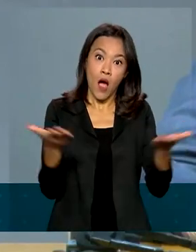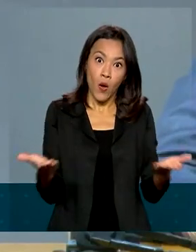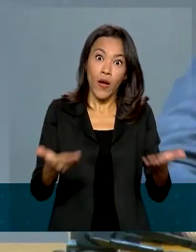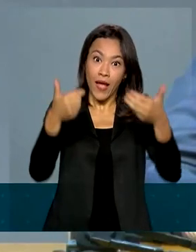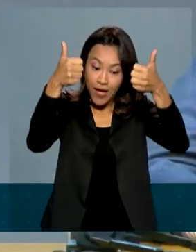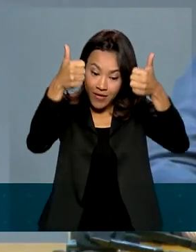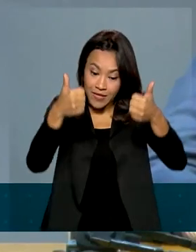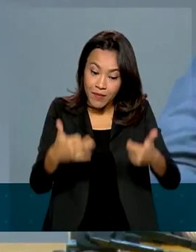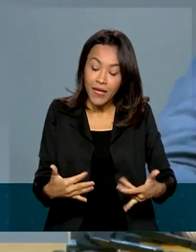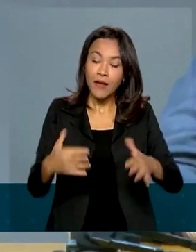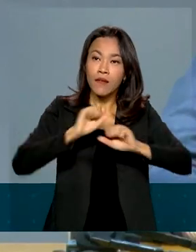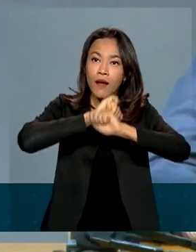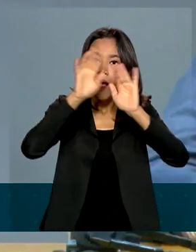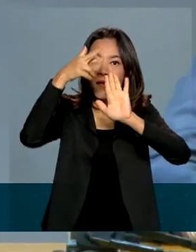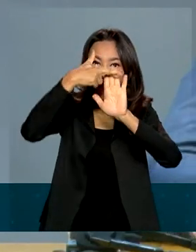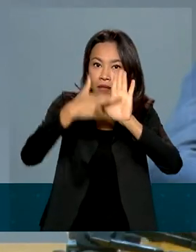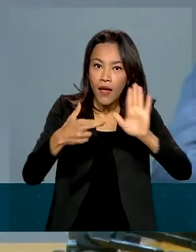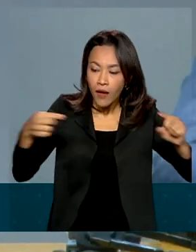vai fortalecer